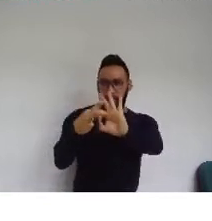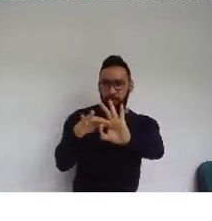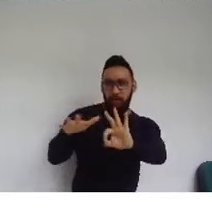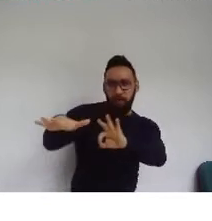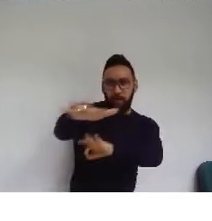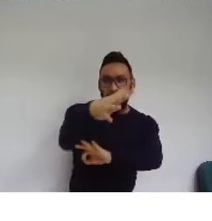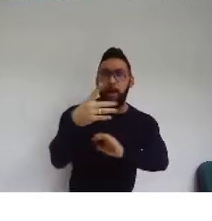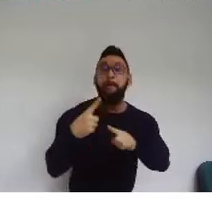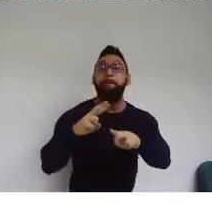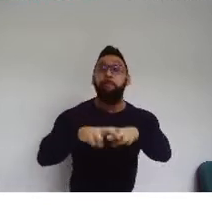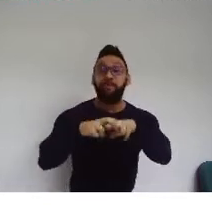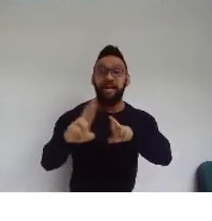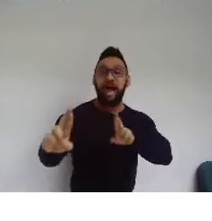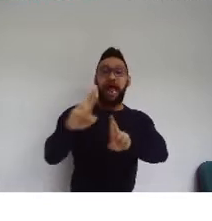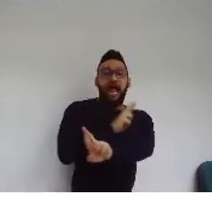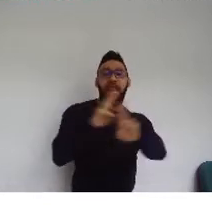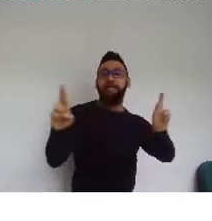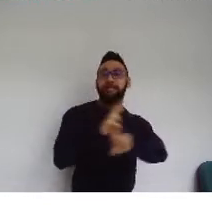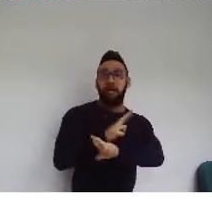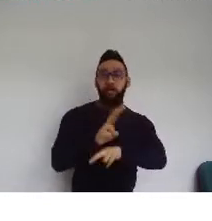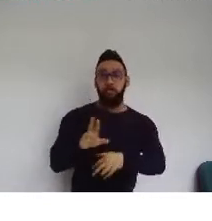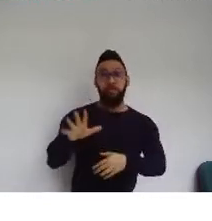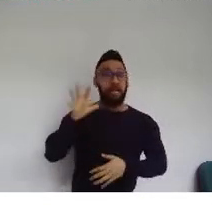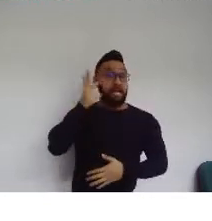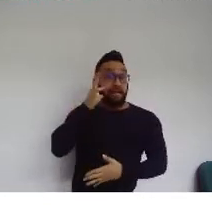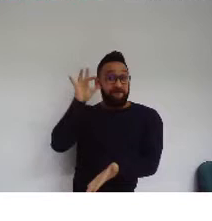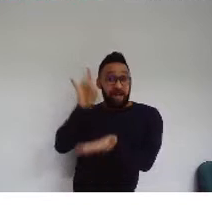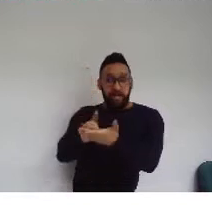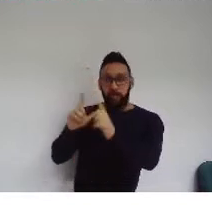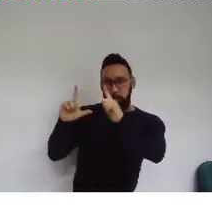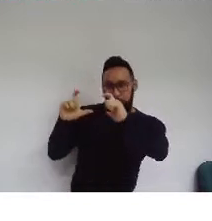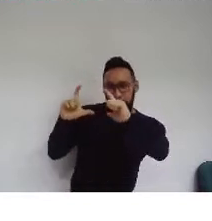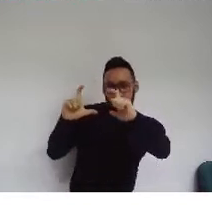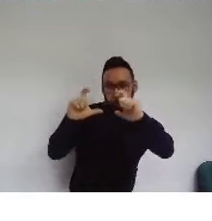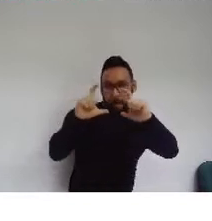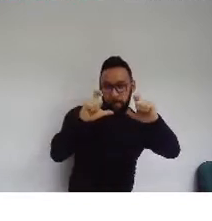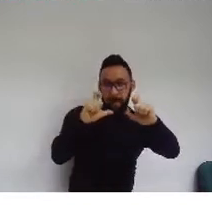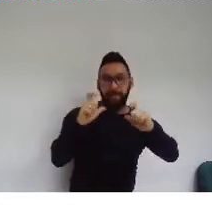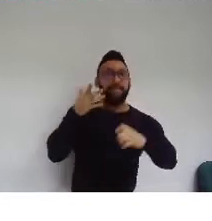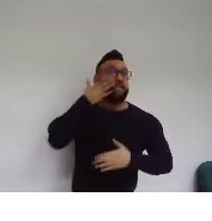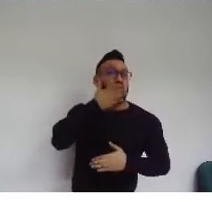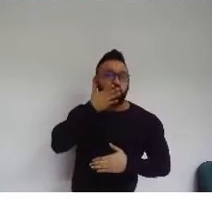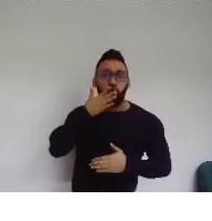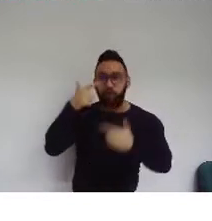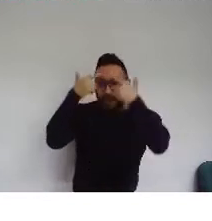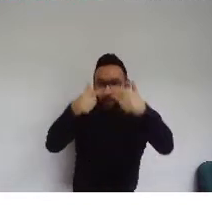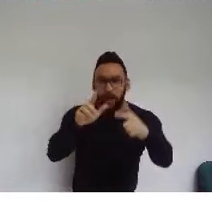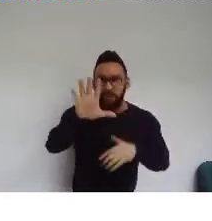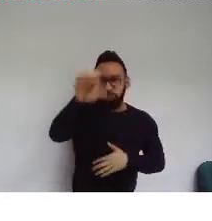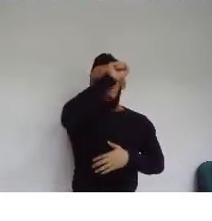de etnografia do texto, né? Que recupere etnograficamente